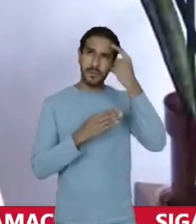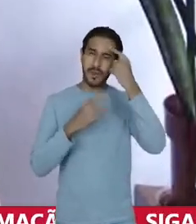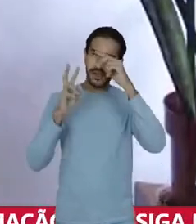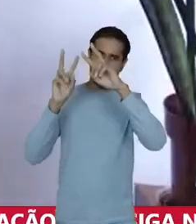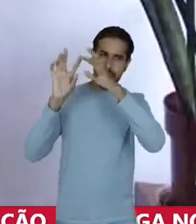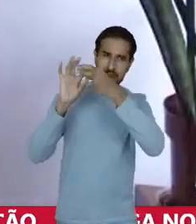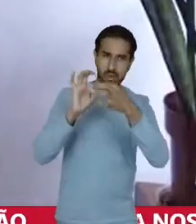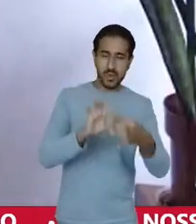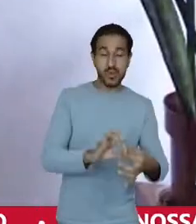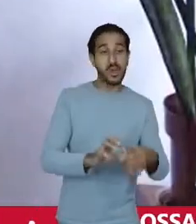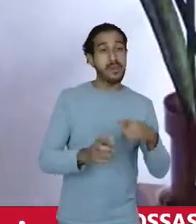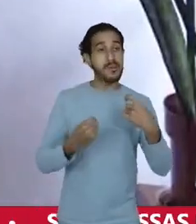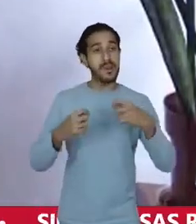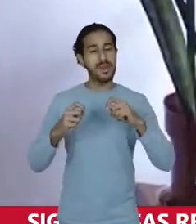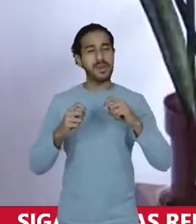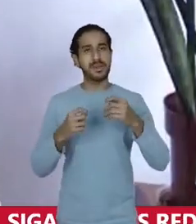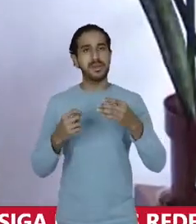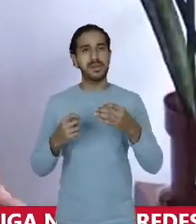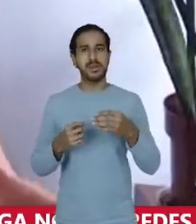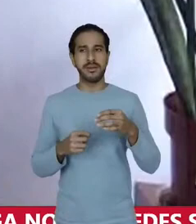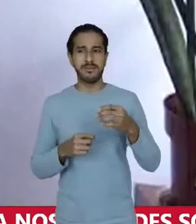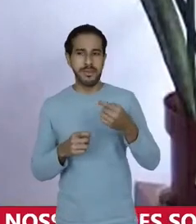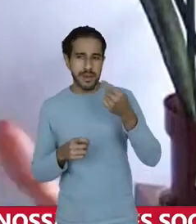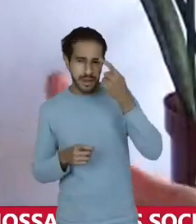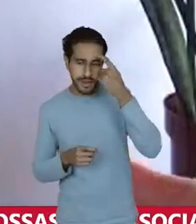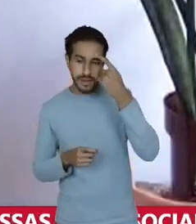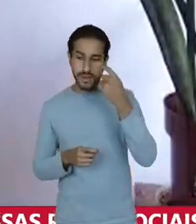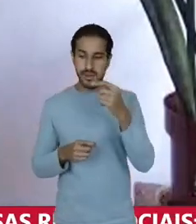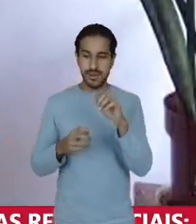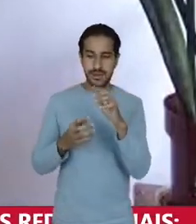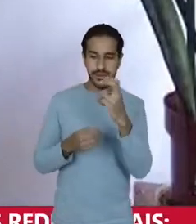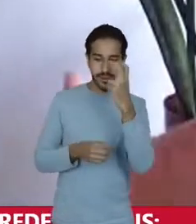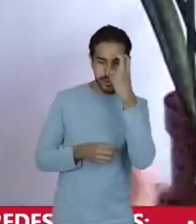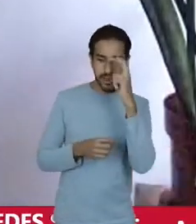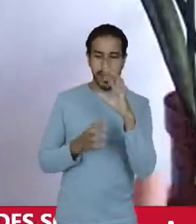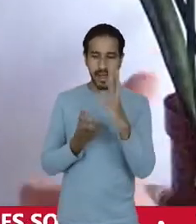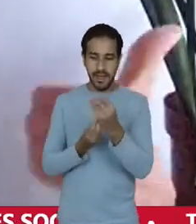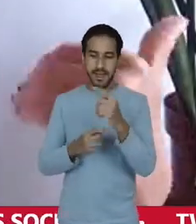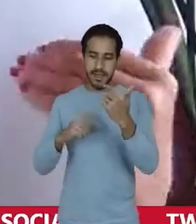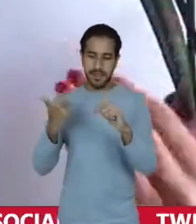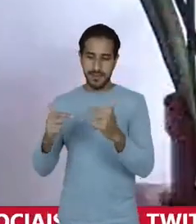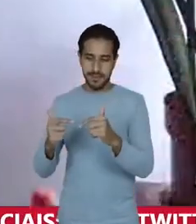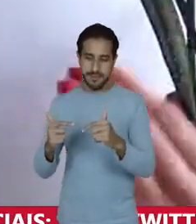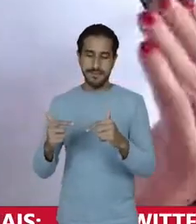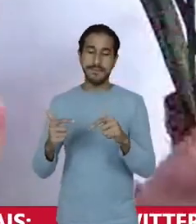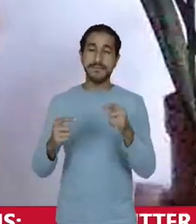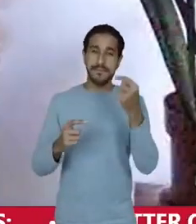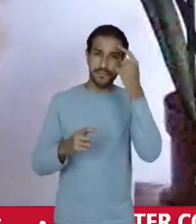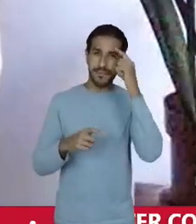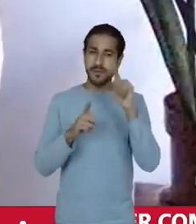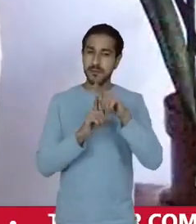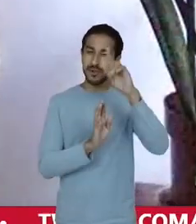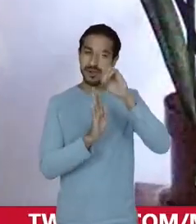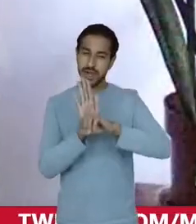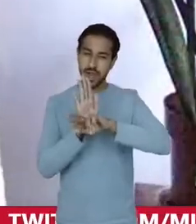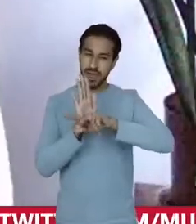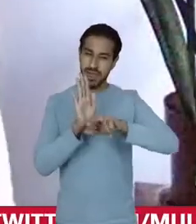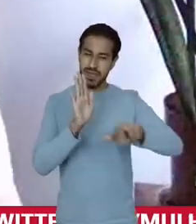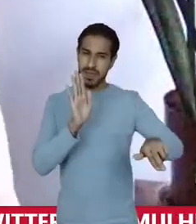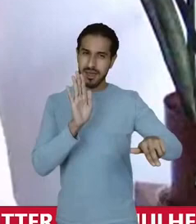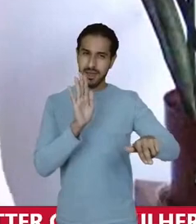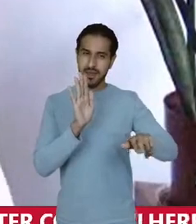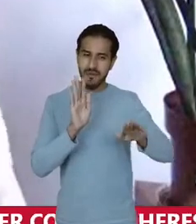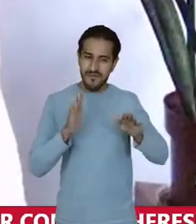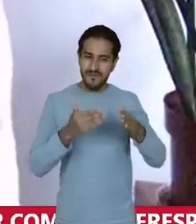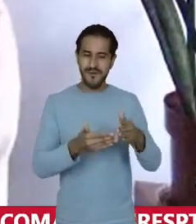isso. Então, é preciso tratar cultura, artes como trabalho e, portanto, né, pensar direitos